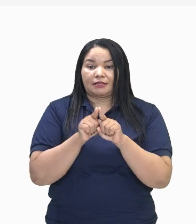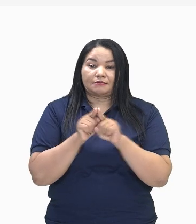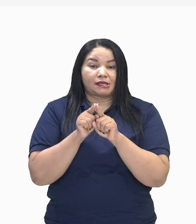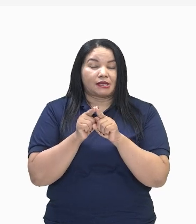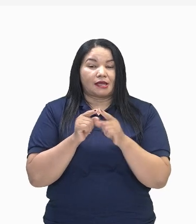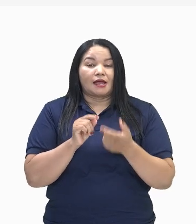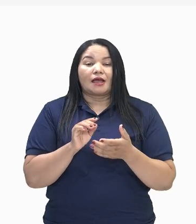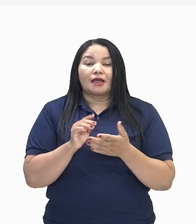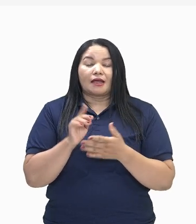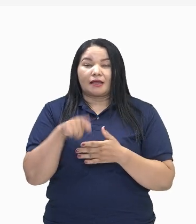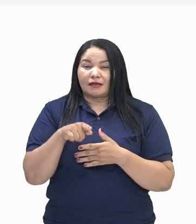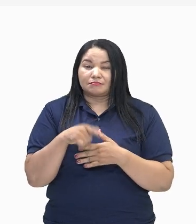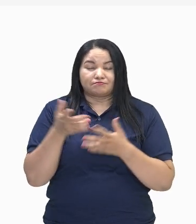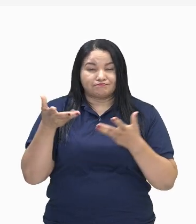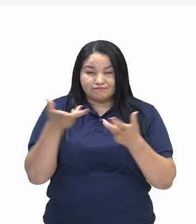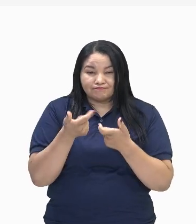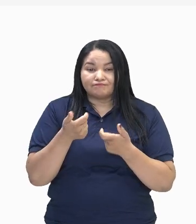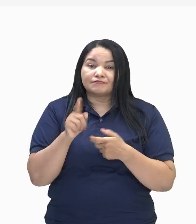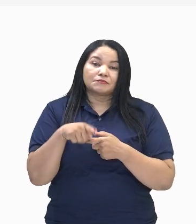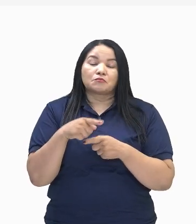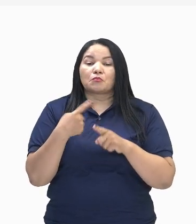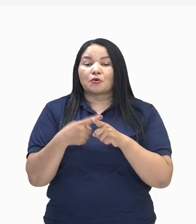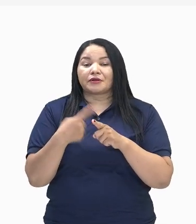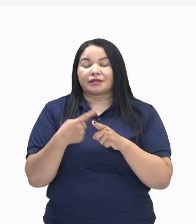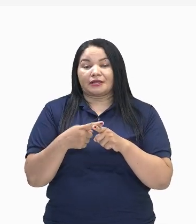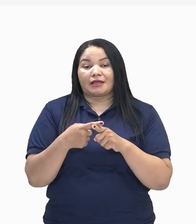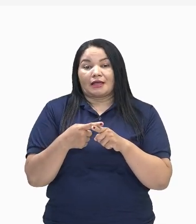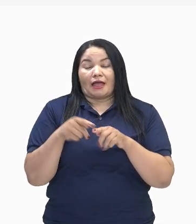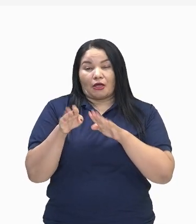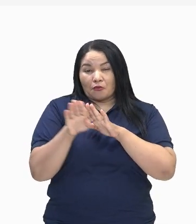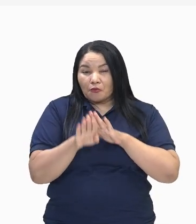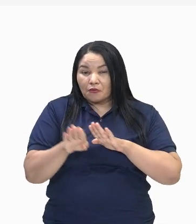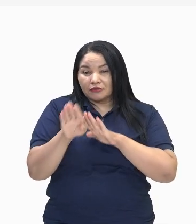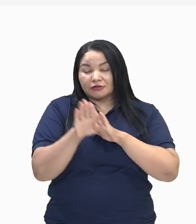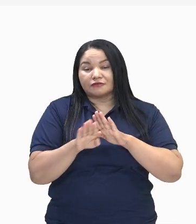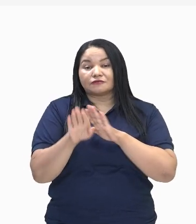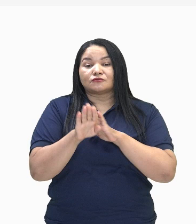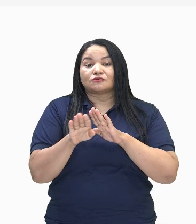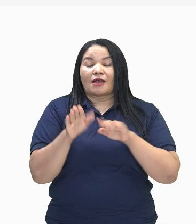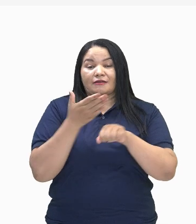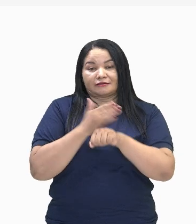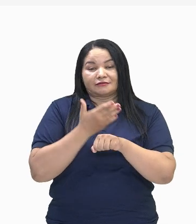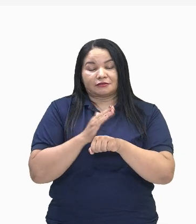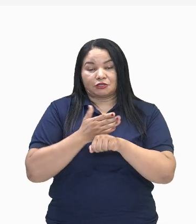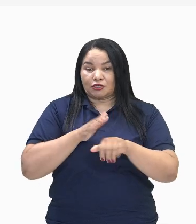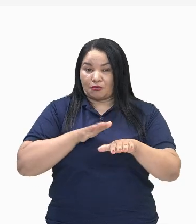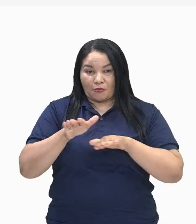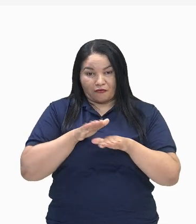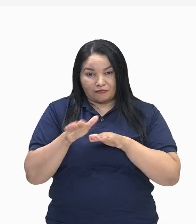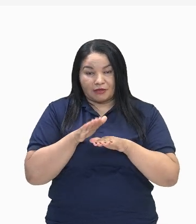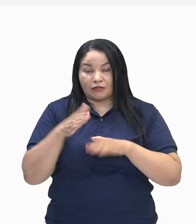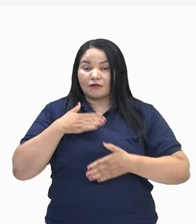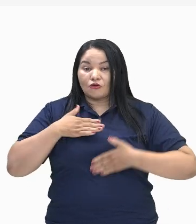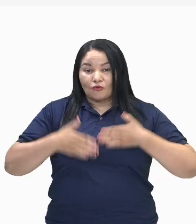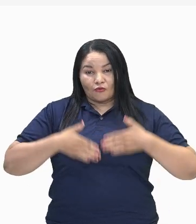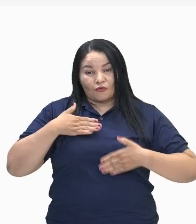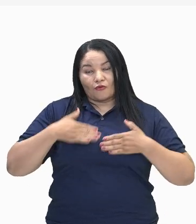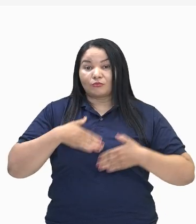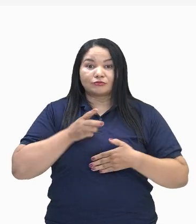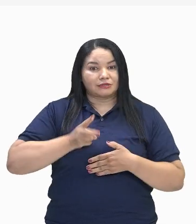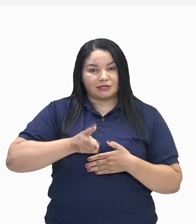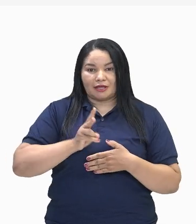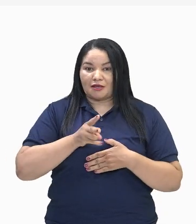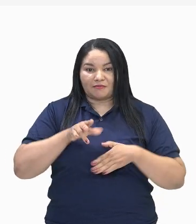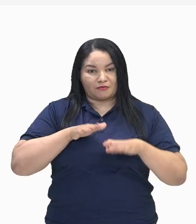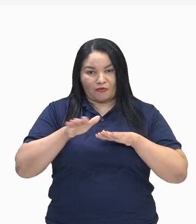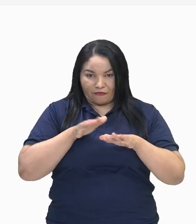reflexos, até porque no Kung Fu a gente está trabalhando a questão do movimento, né? Então, nosso corpo ele vai estar em movimento,